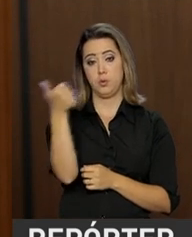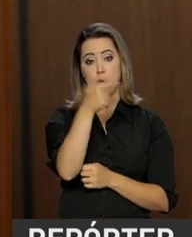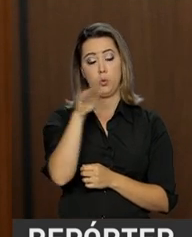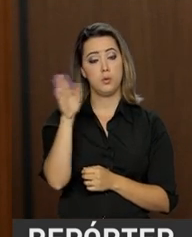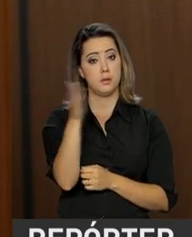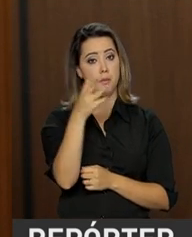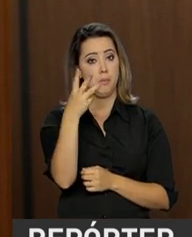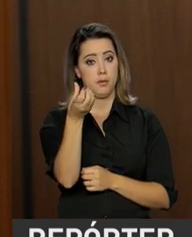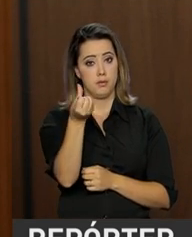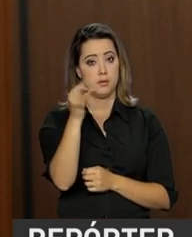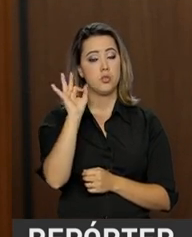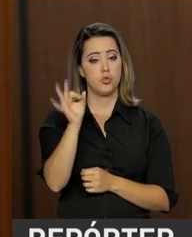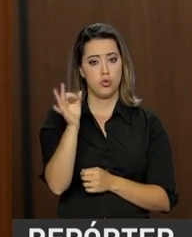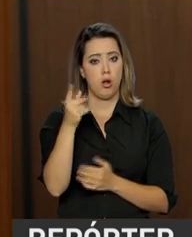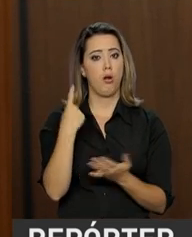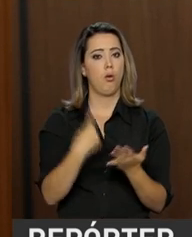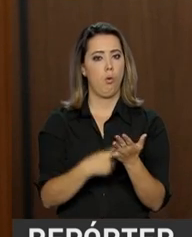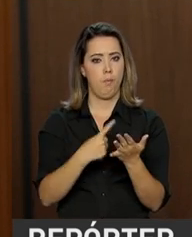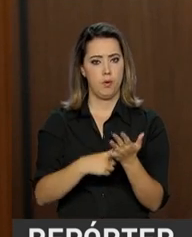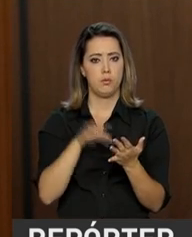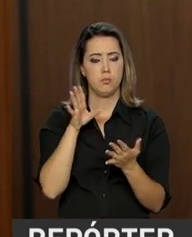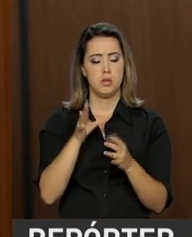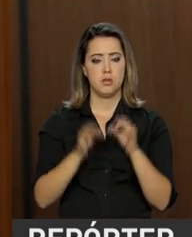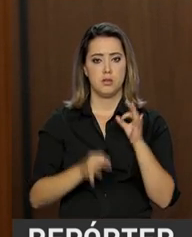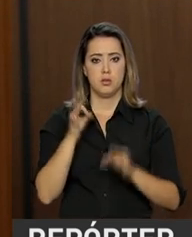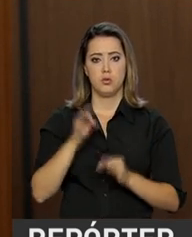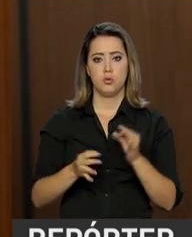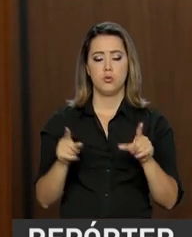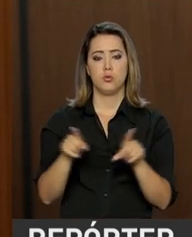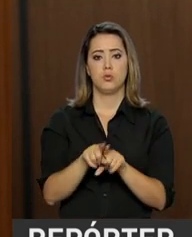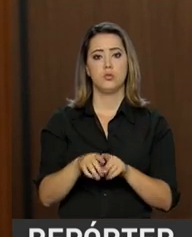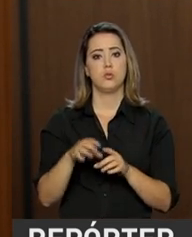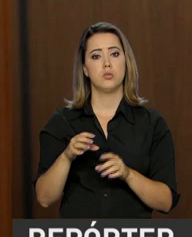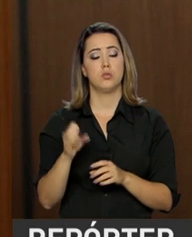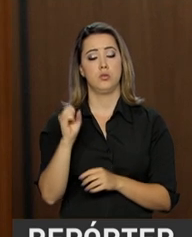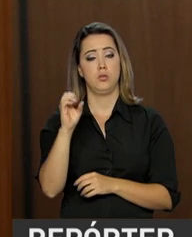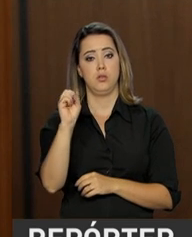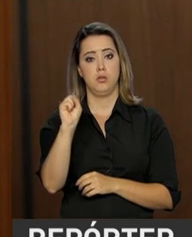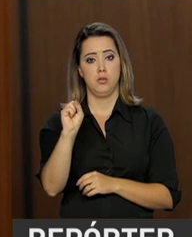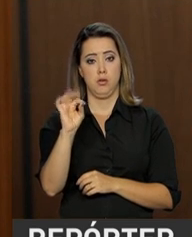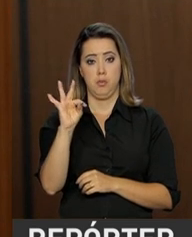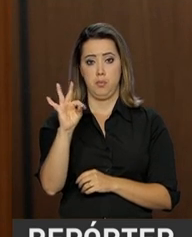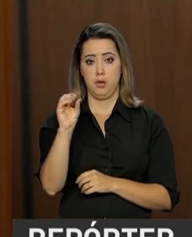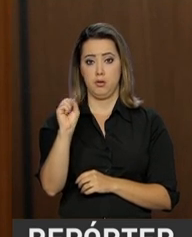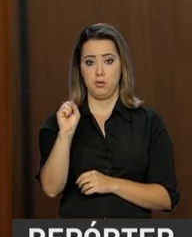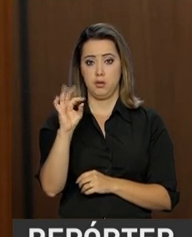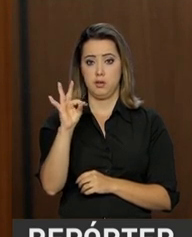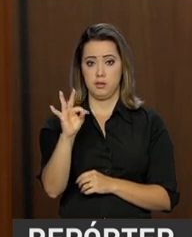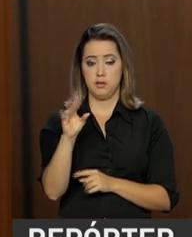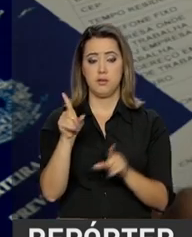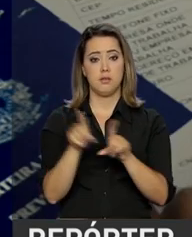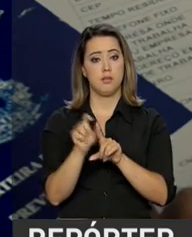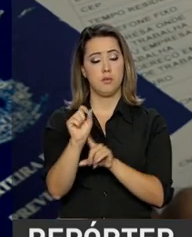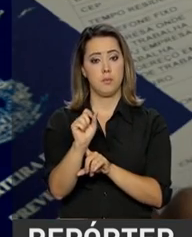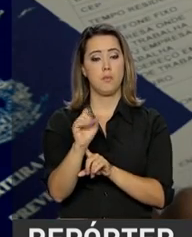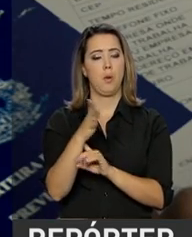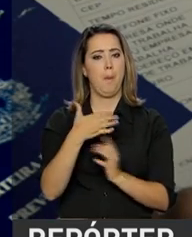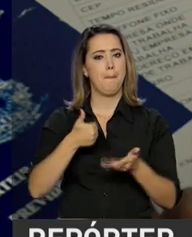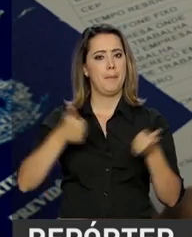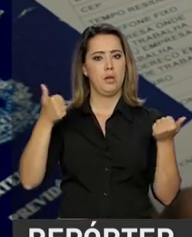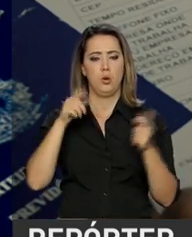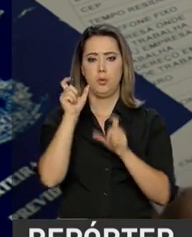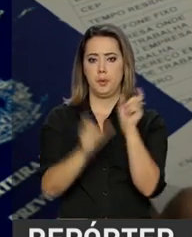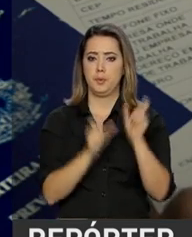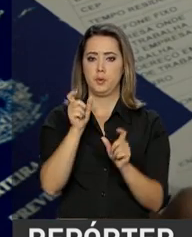36 já é aceita pela jurisprudência e pelo Tribunal Superior do Trabalho como mais benéfica ao trabalhador agora